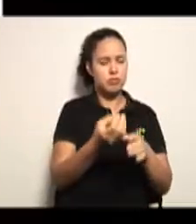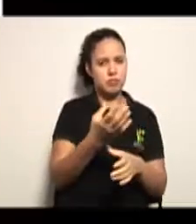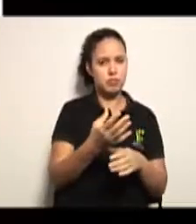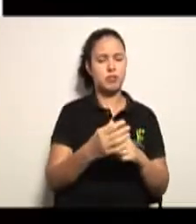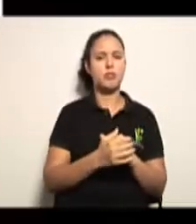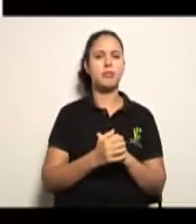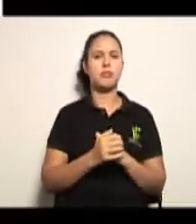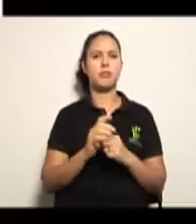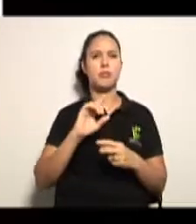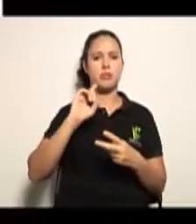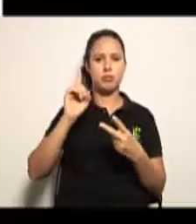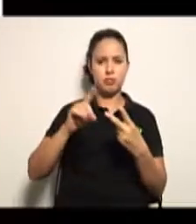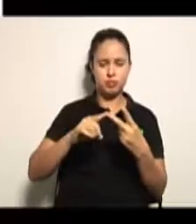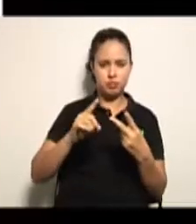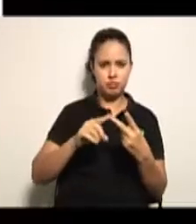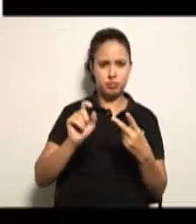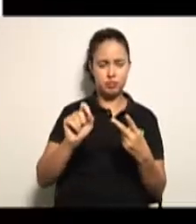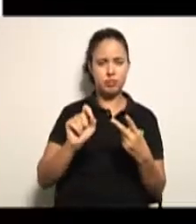Manufatureira.